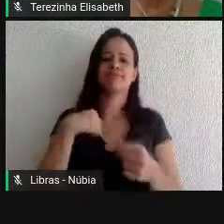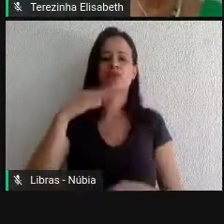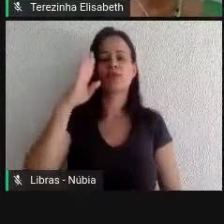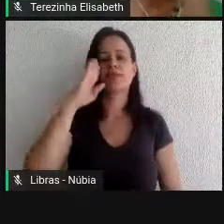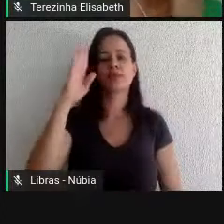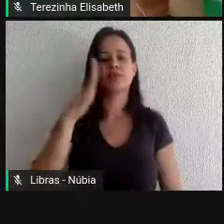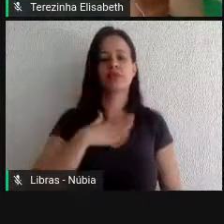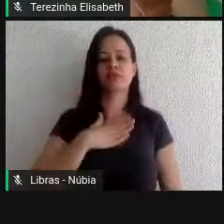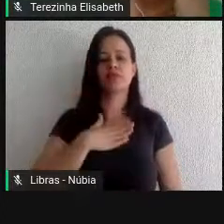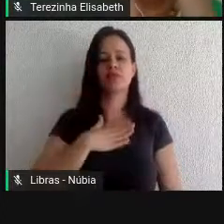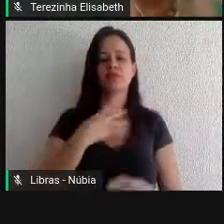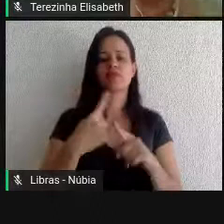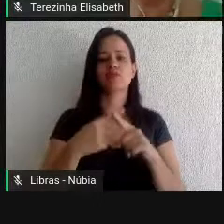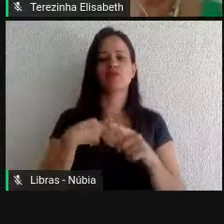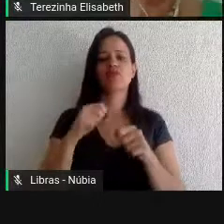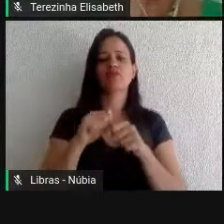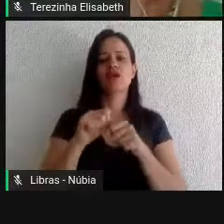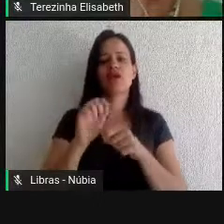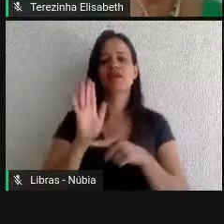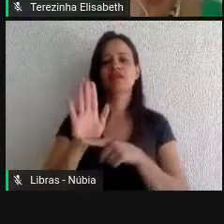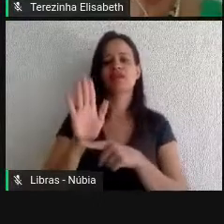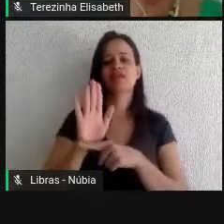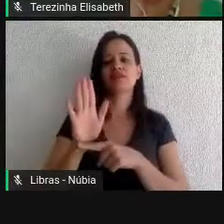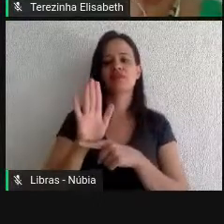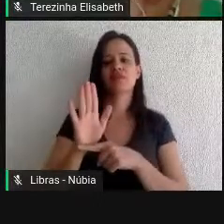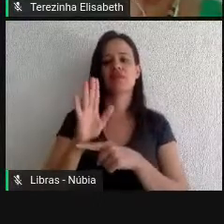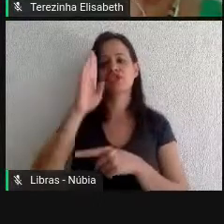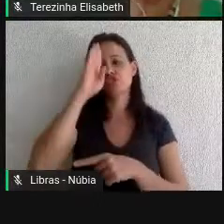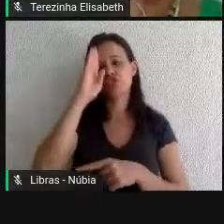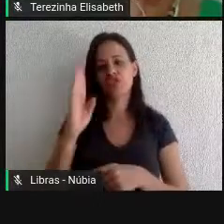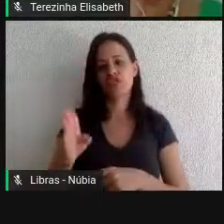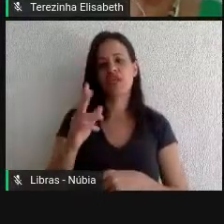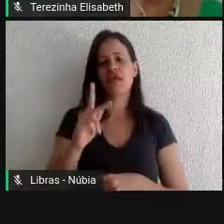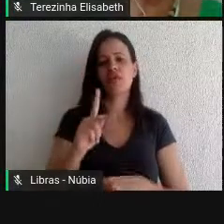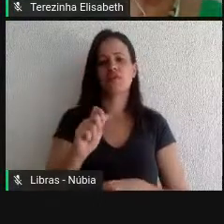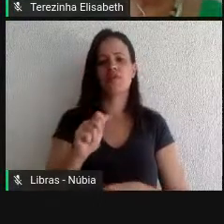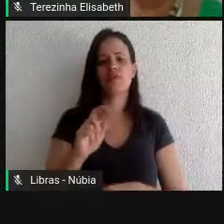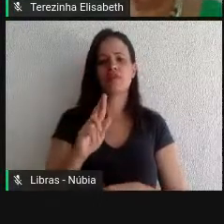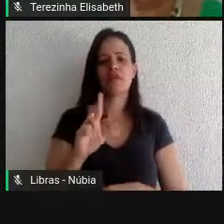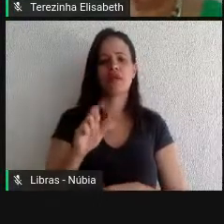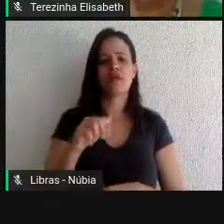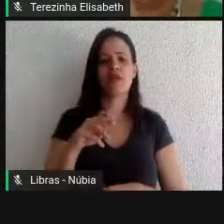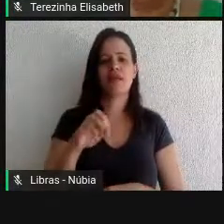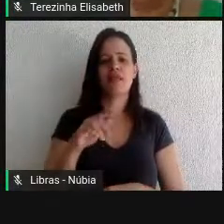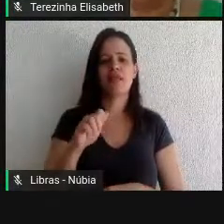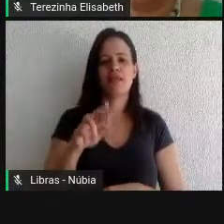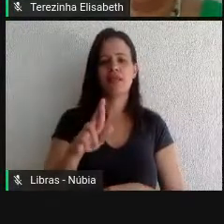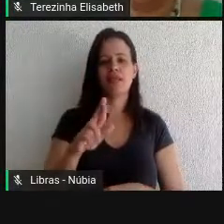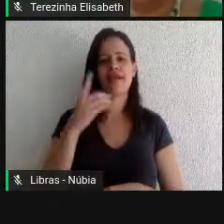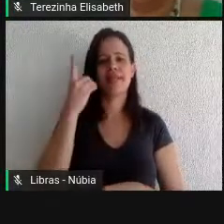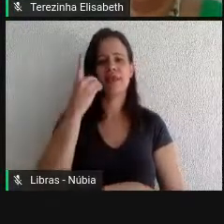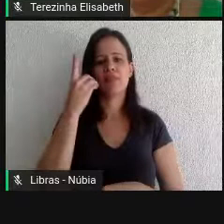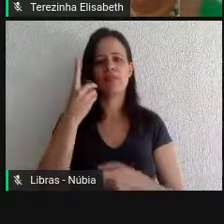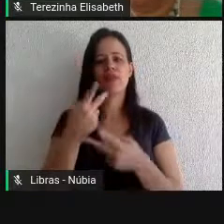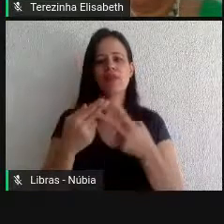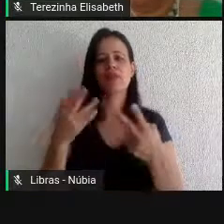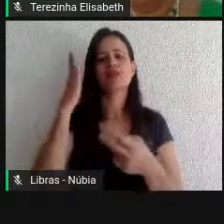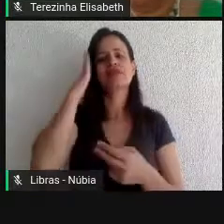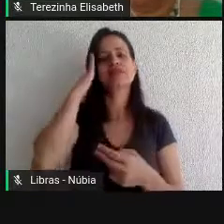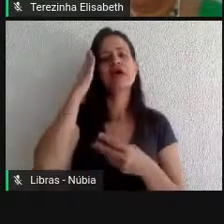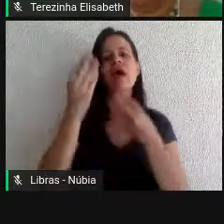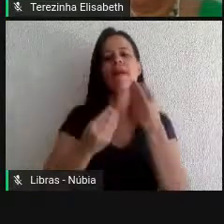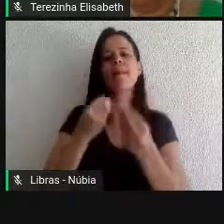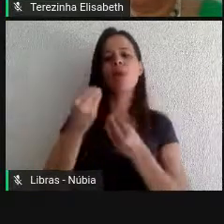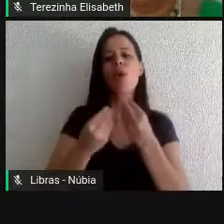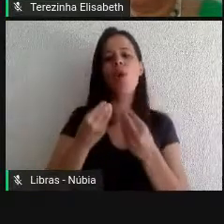meu caso, que faço assessoria direta aos parlamentares, é importante saber a forma de funcionamento